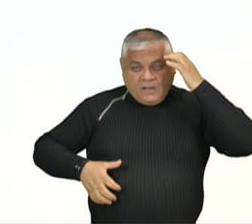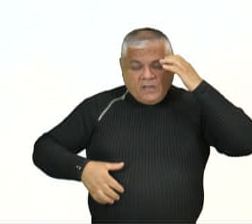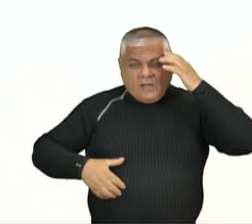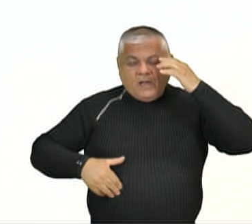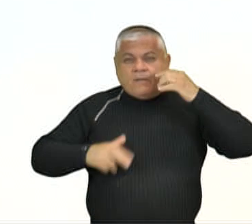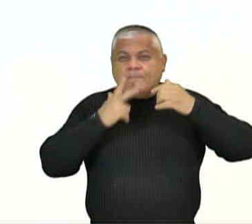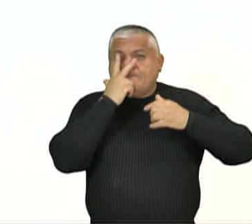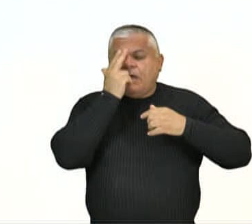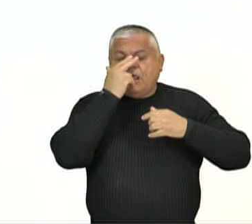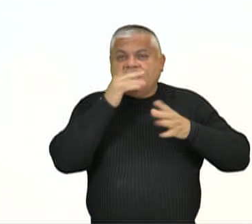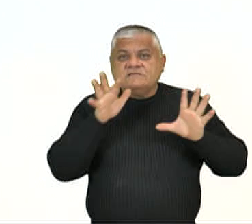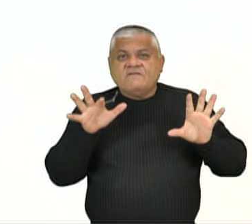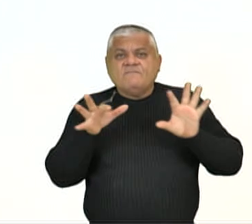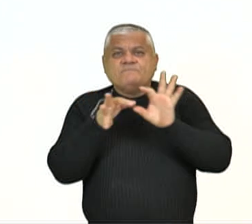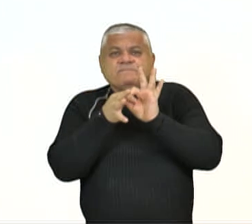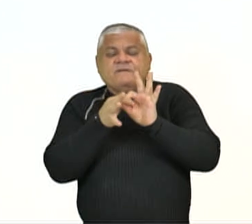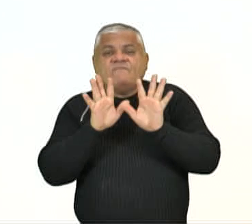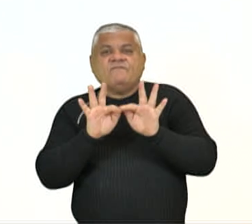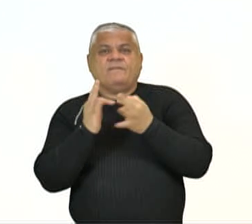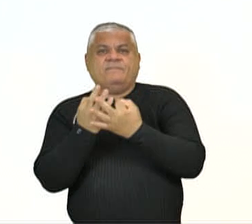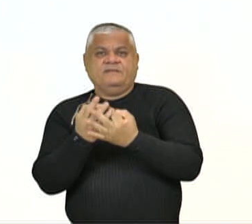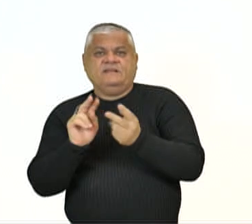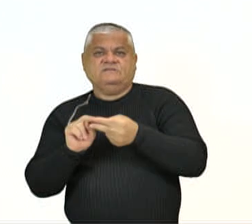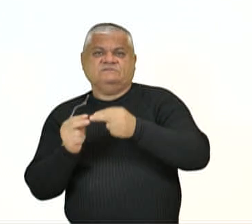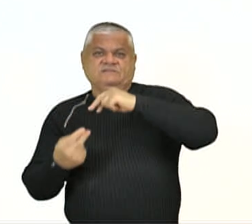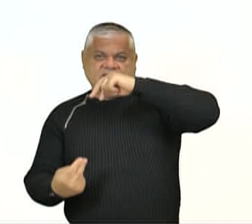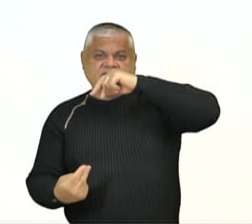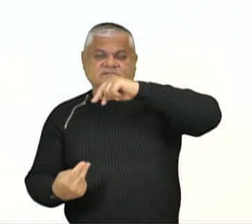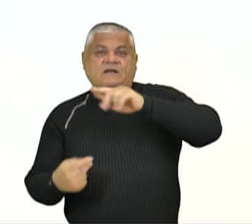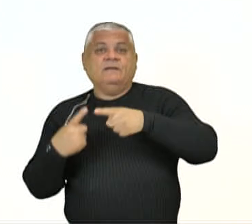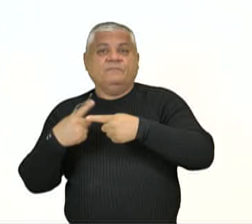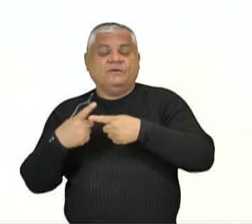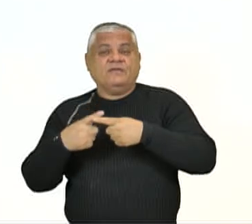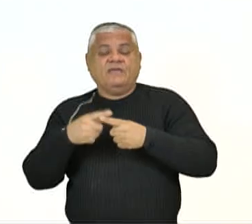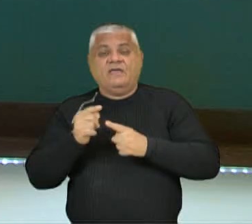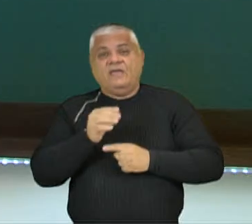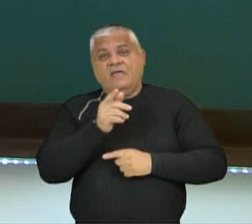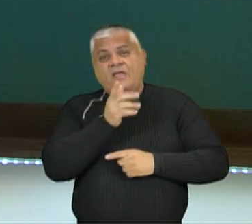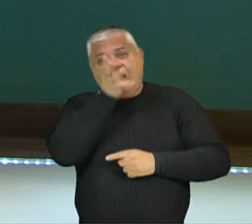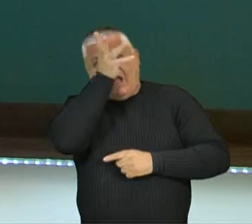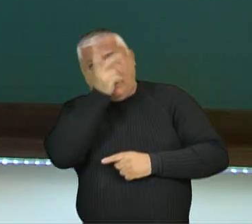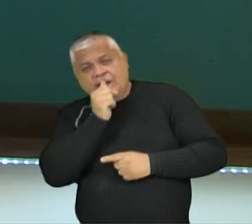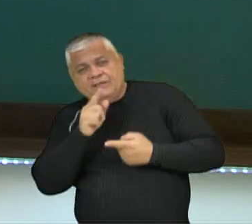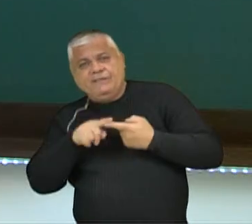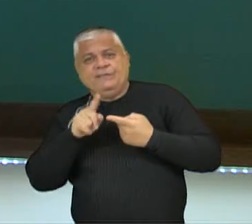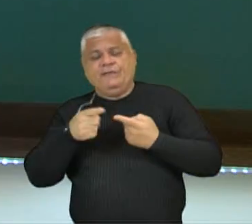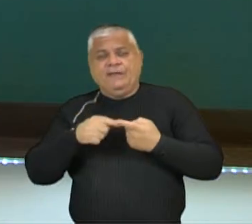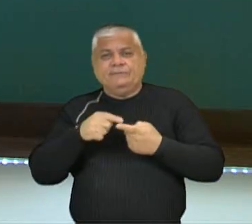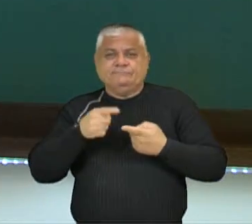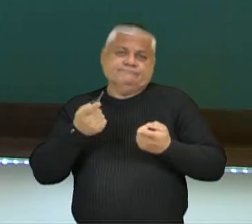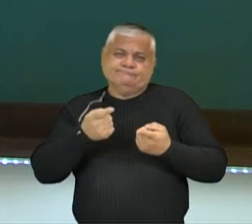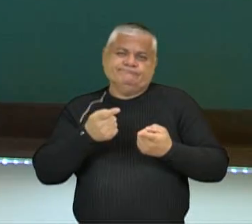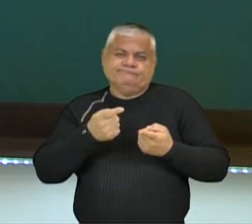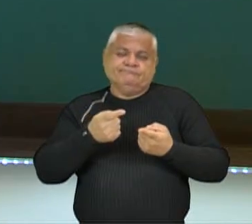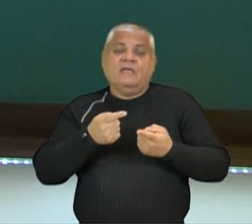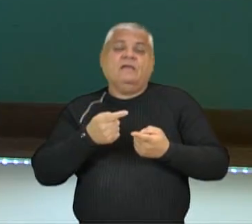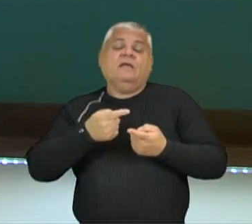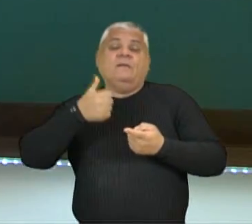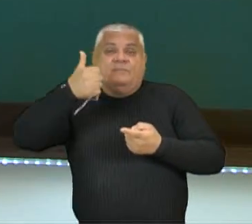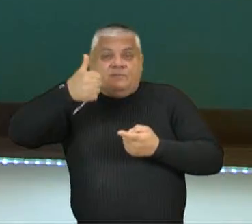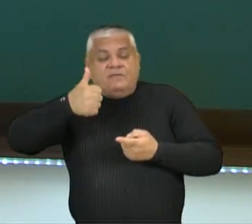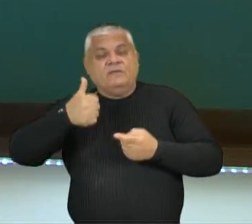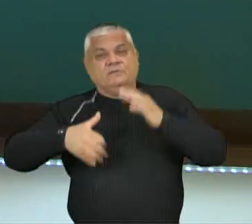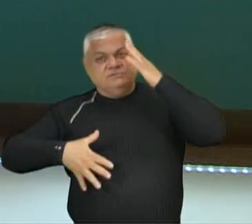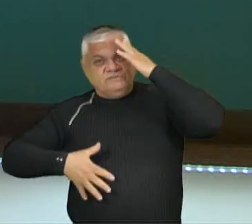mais próximos geneticamente que os seres humanos e as galinhas. Então, ser humano e chimpanzé, depois desse